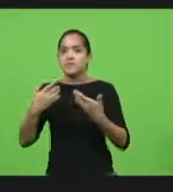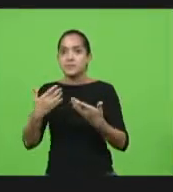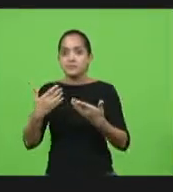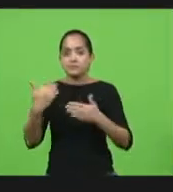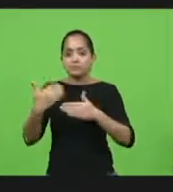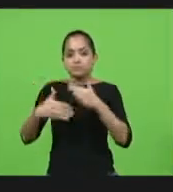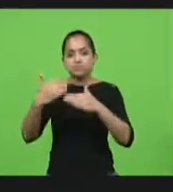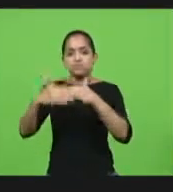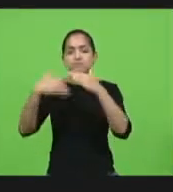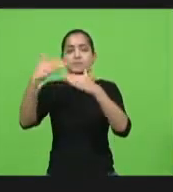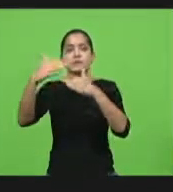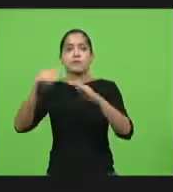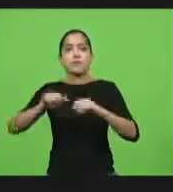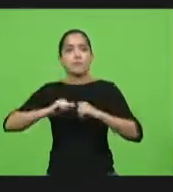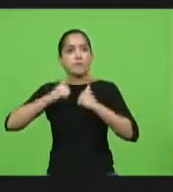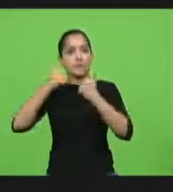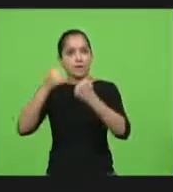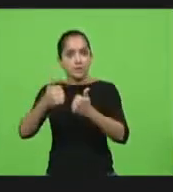gente sabe também que